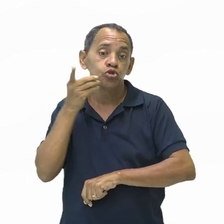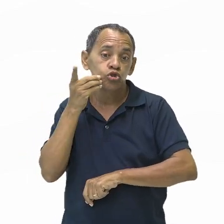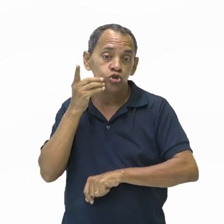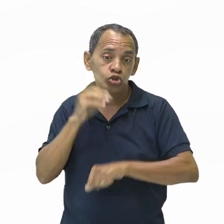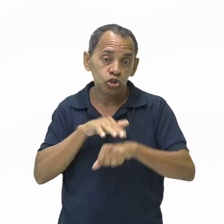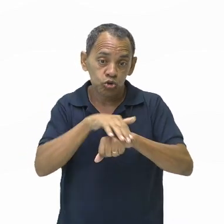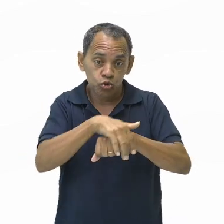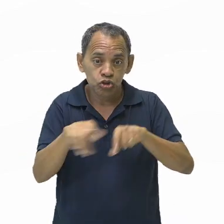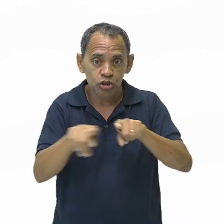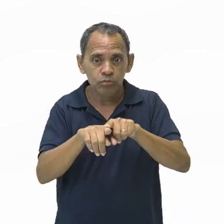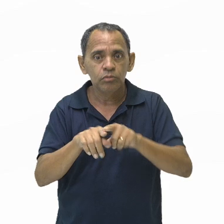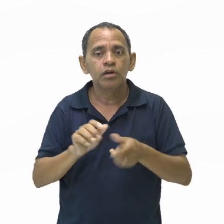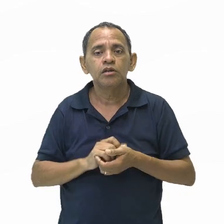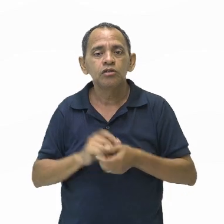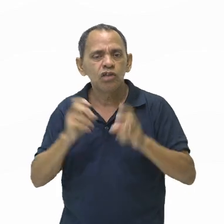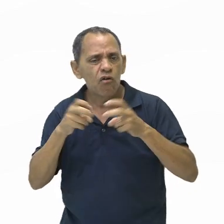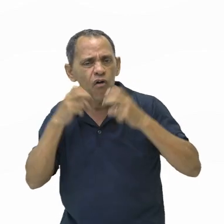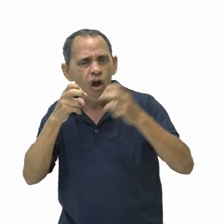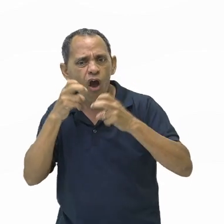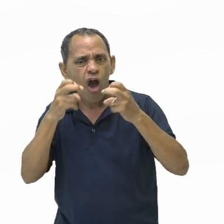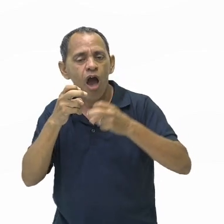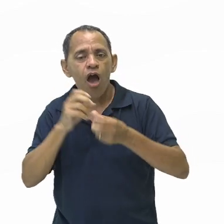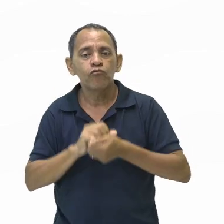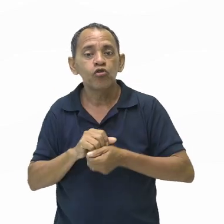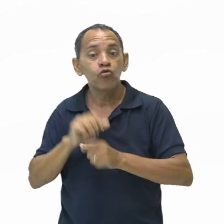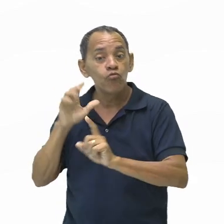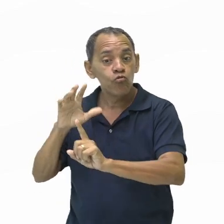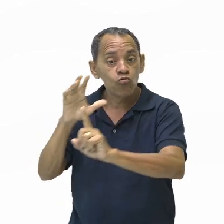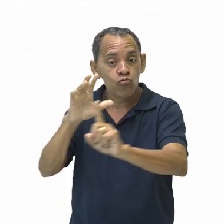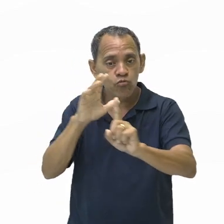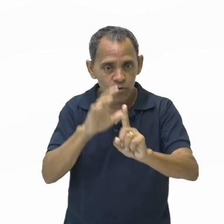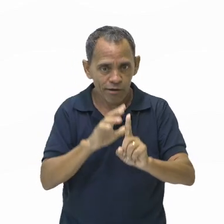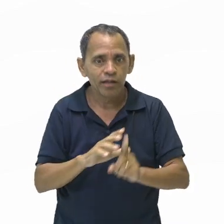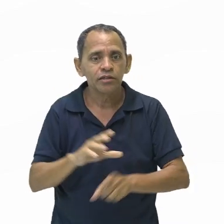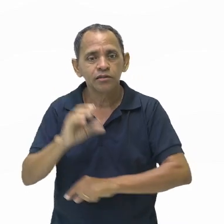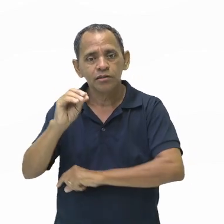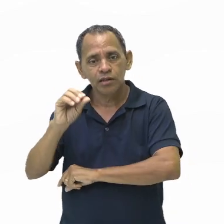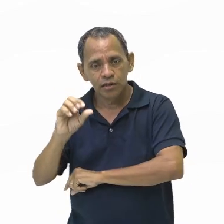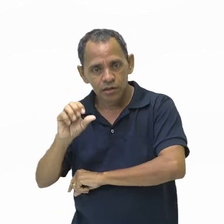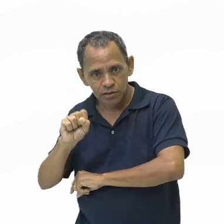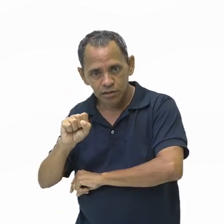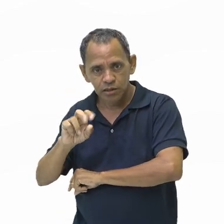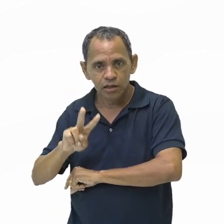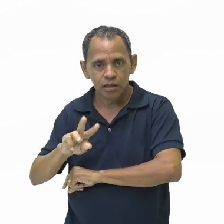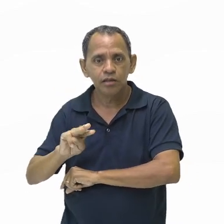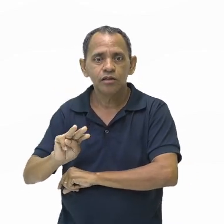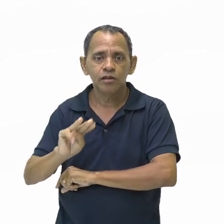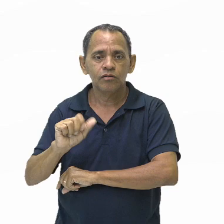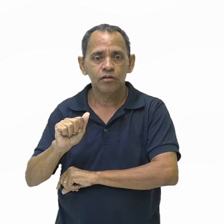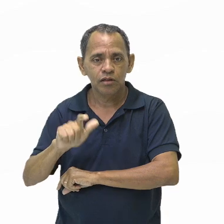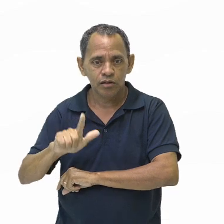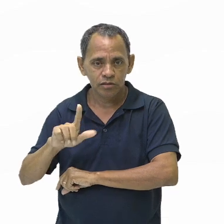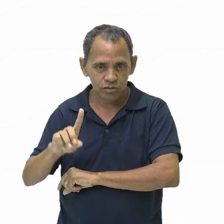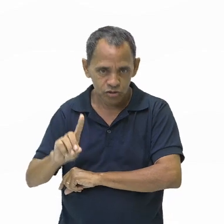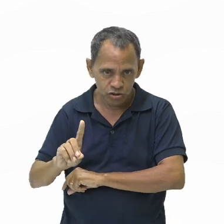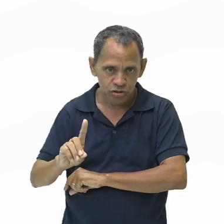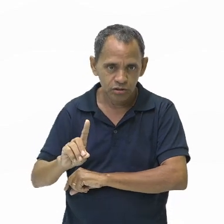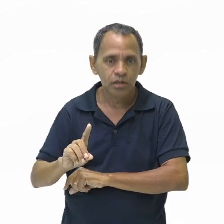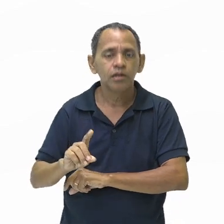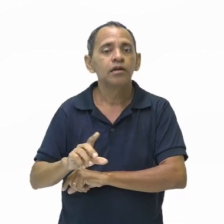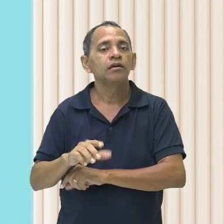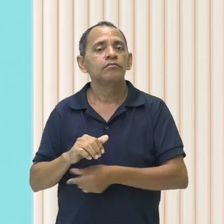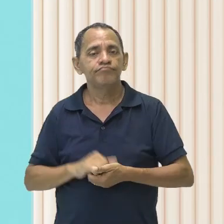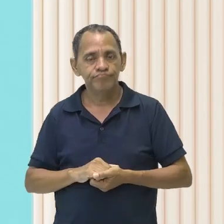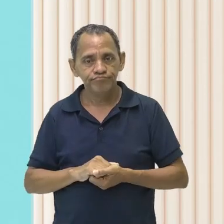as vaias foram provocadas, foram puxadas por Oswald de Andrade, porque o intuito ali era fazer